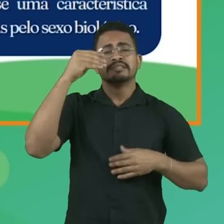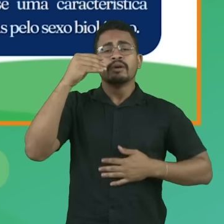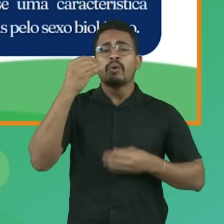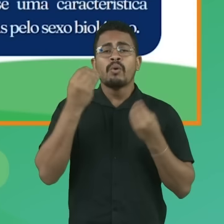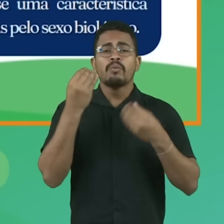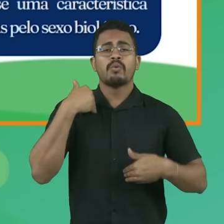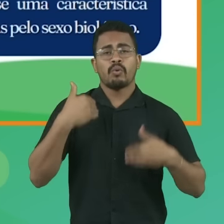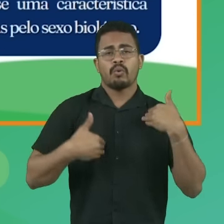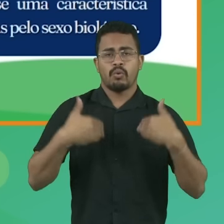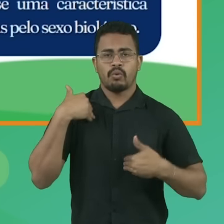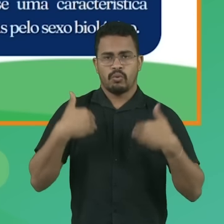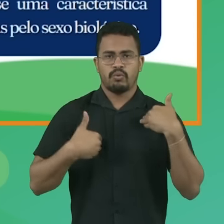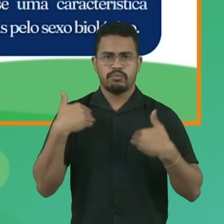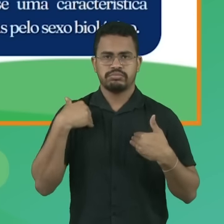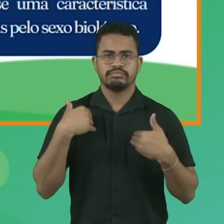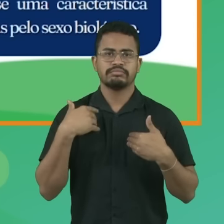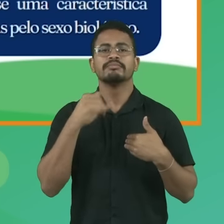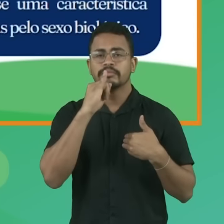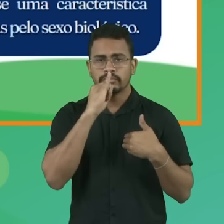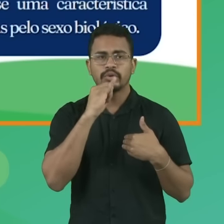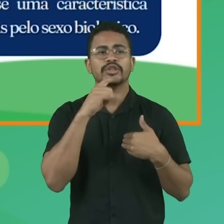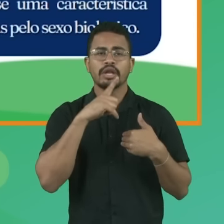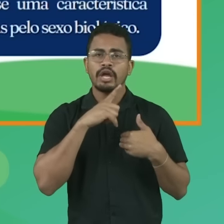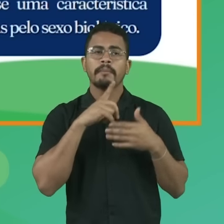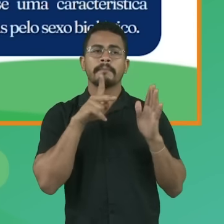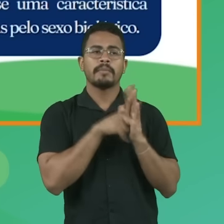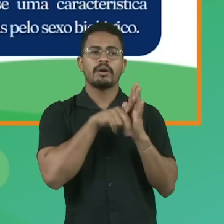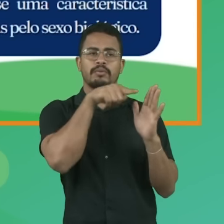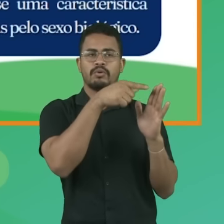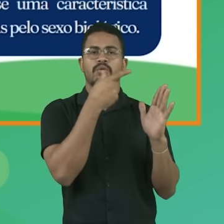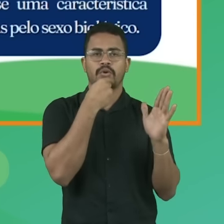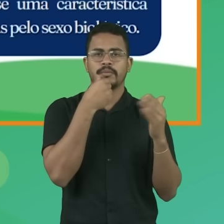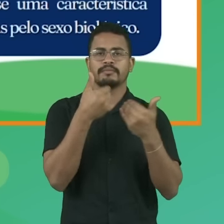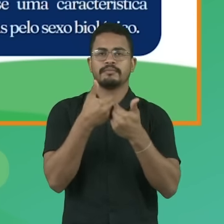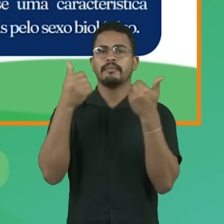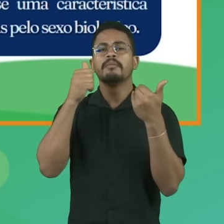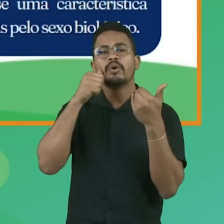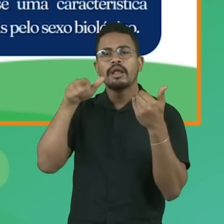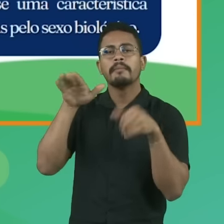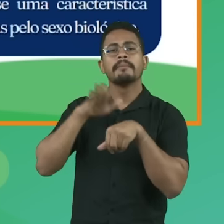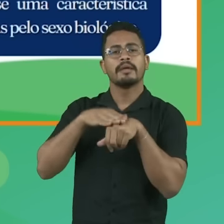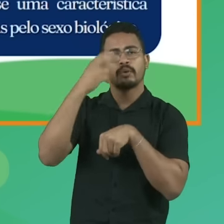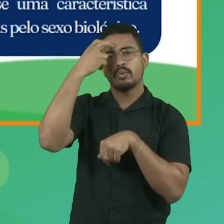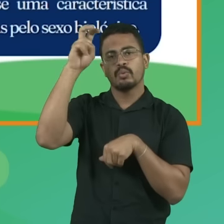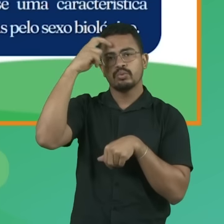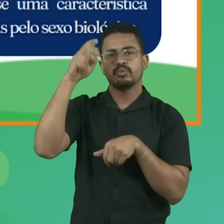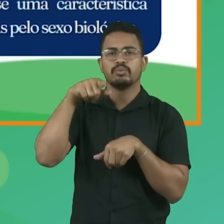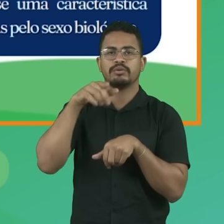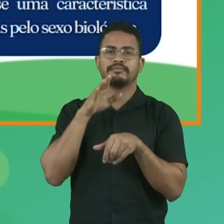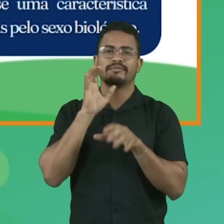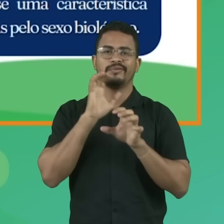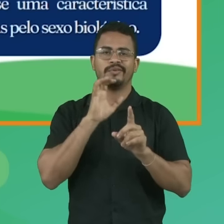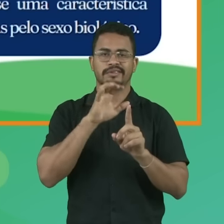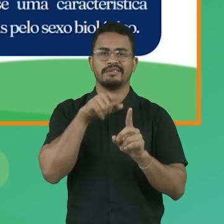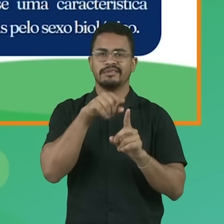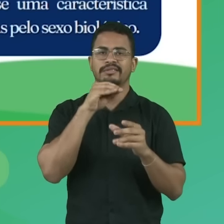que a maneira de ser homem e de ser mulher é orientada pela cultura, né? De determinada sociedade.